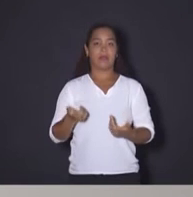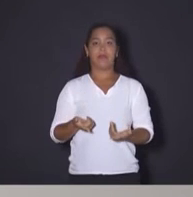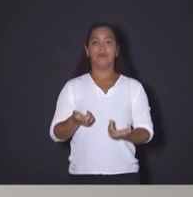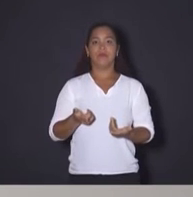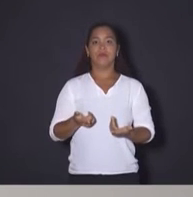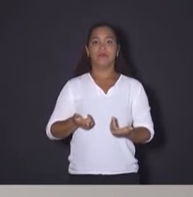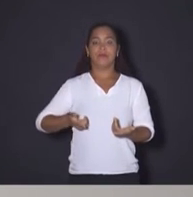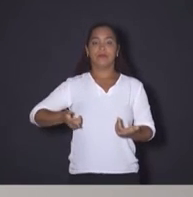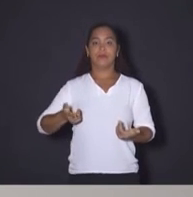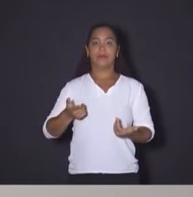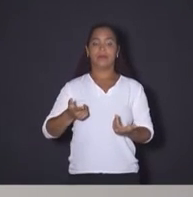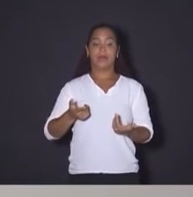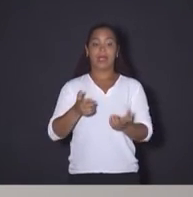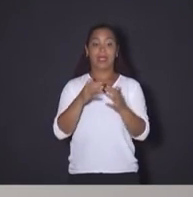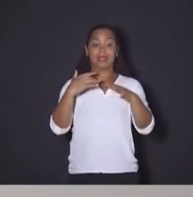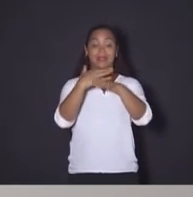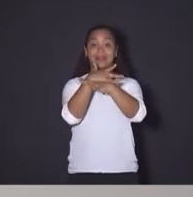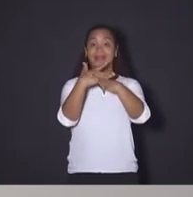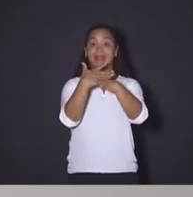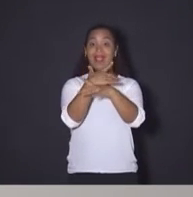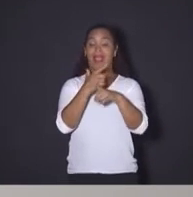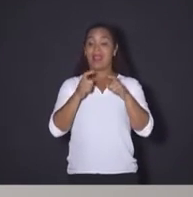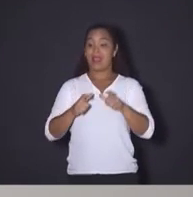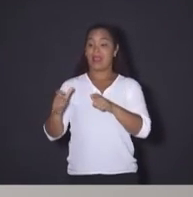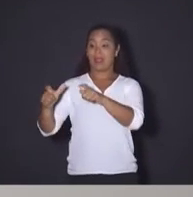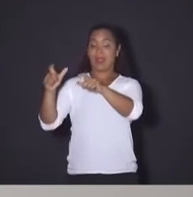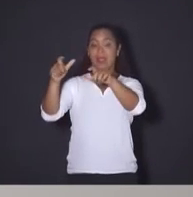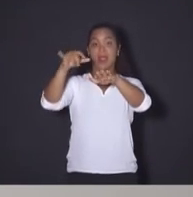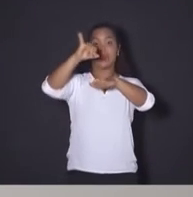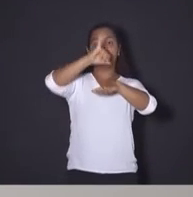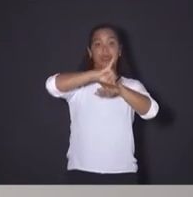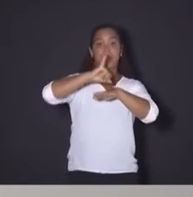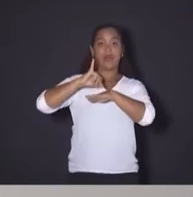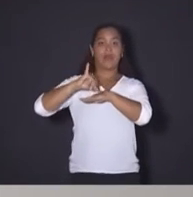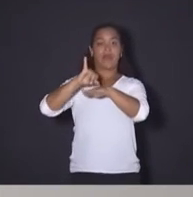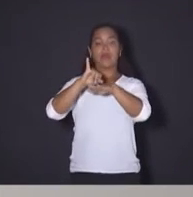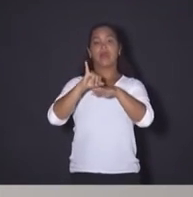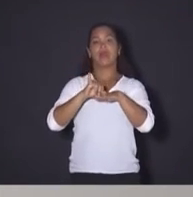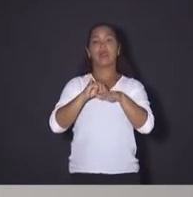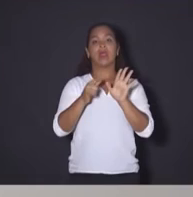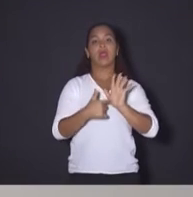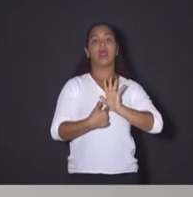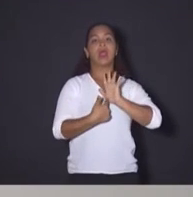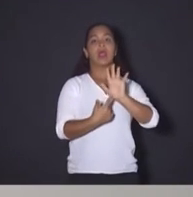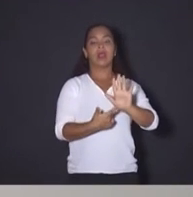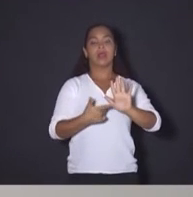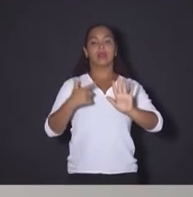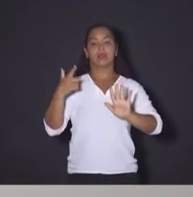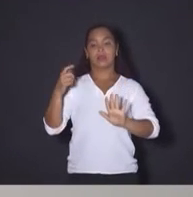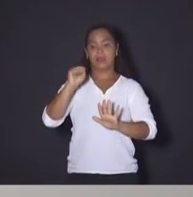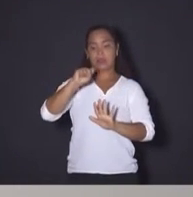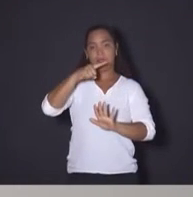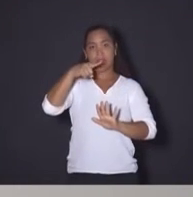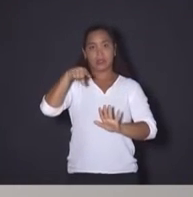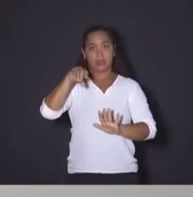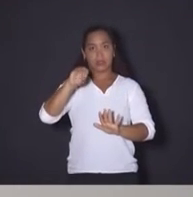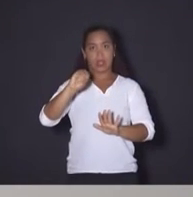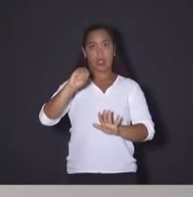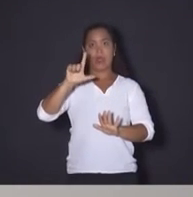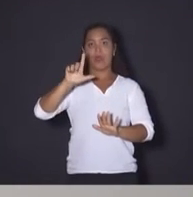nessas grandes cidades seja nordeste as situações que estão postas em são luís em todas essas cidades